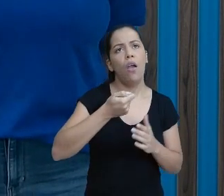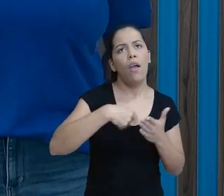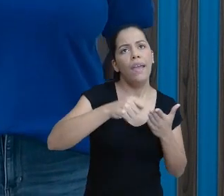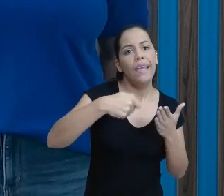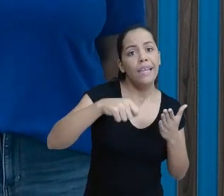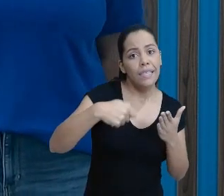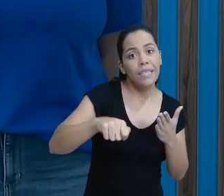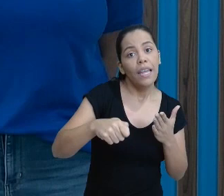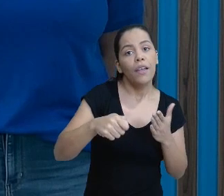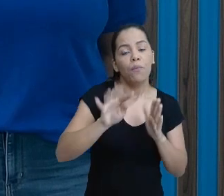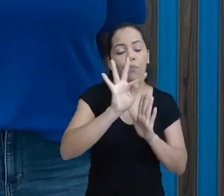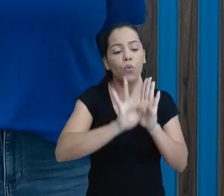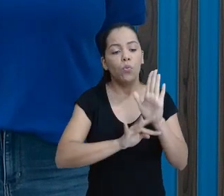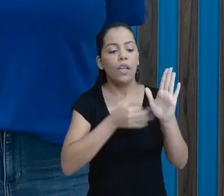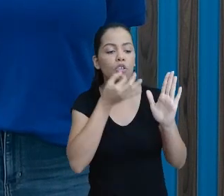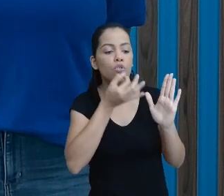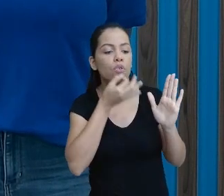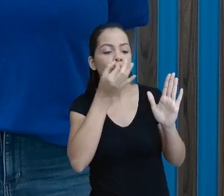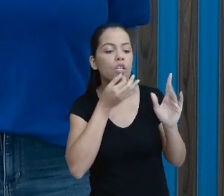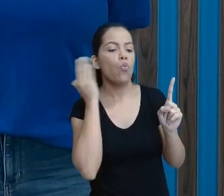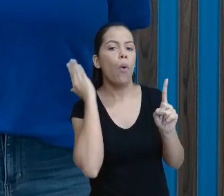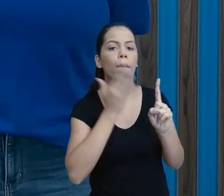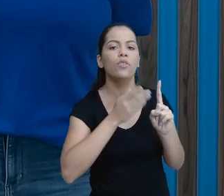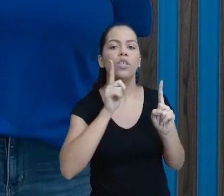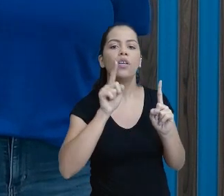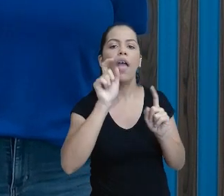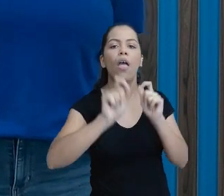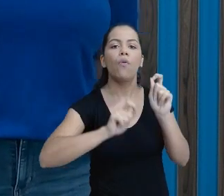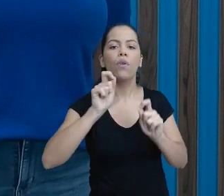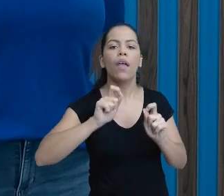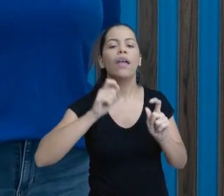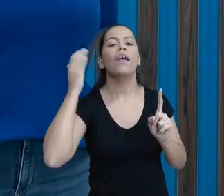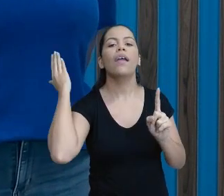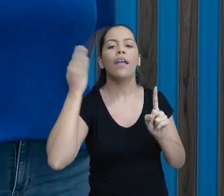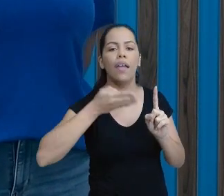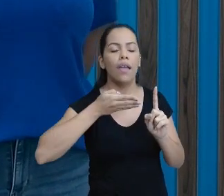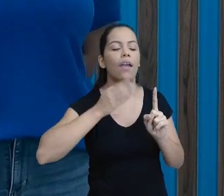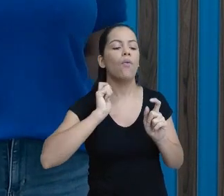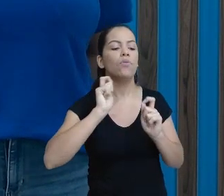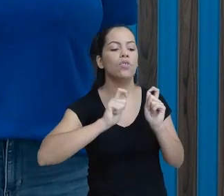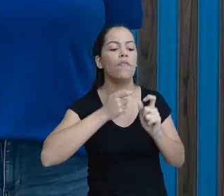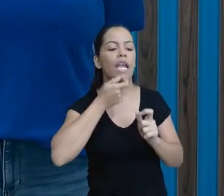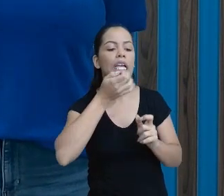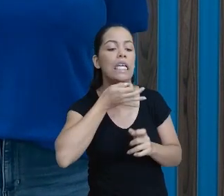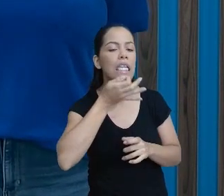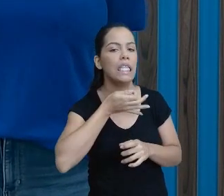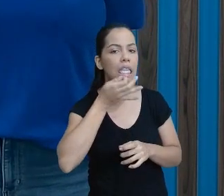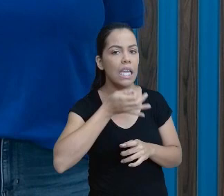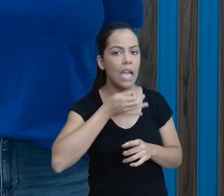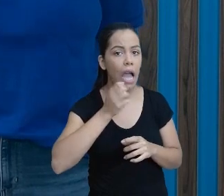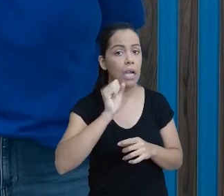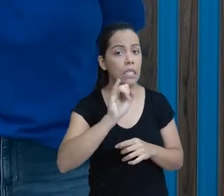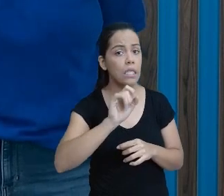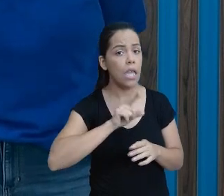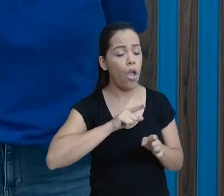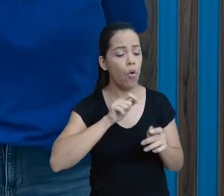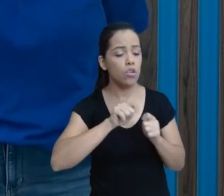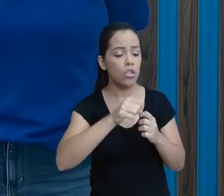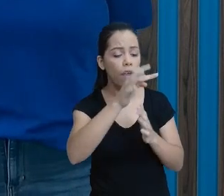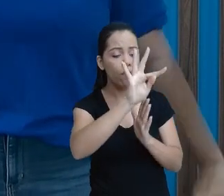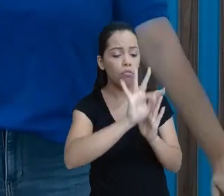querendo avaliar, eu quero criticar. Se eu escrevo um manual de instrução, eu quero